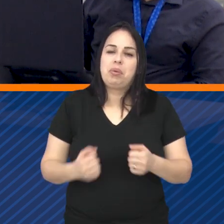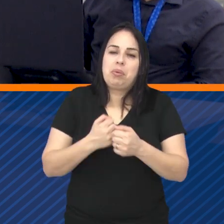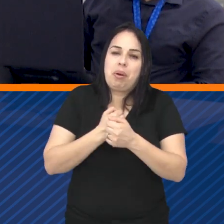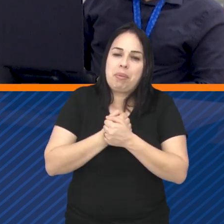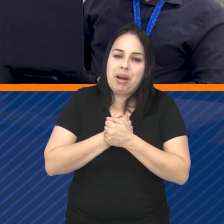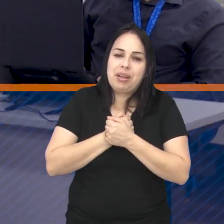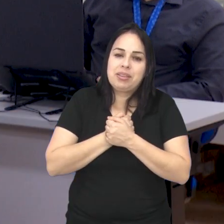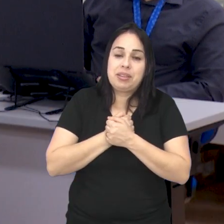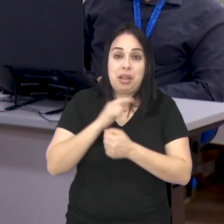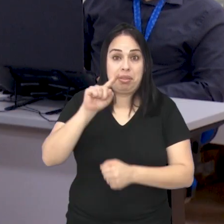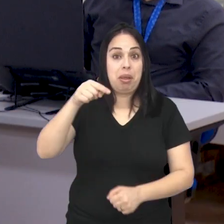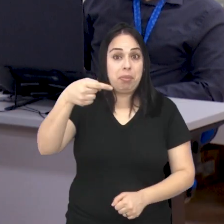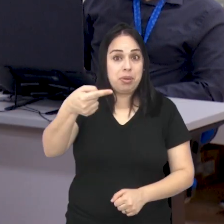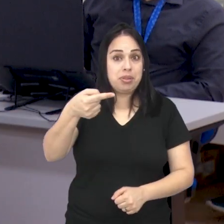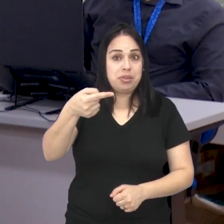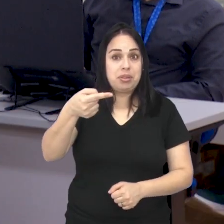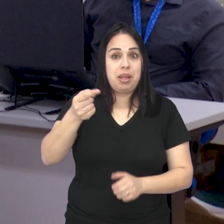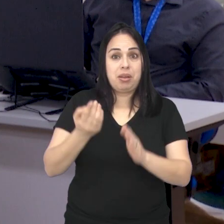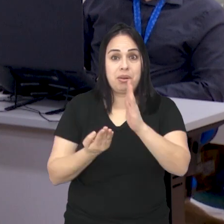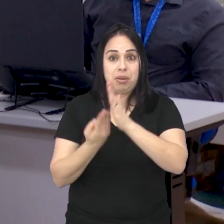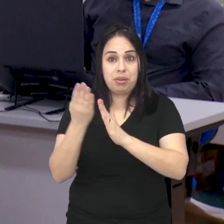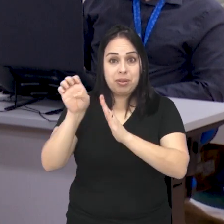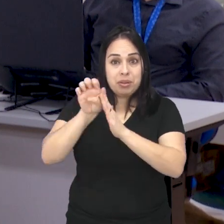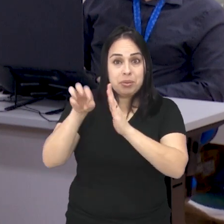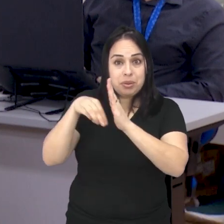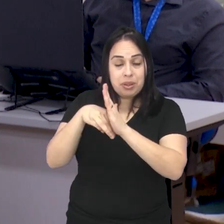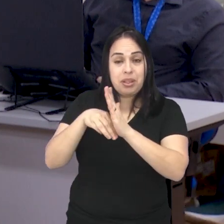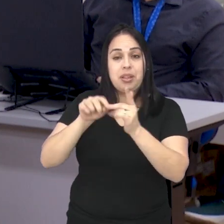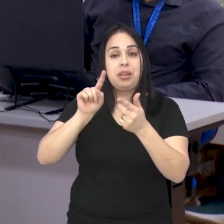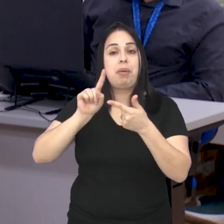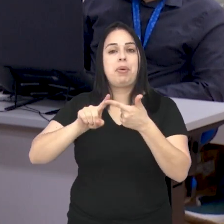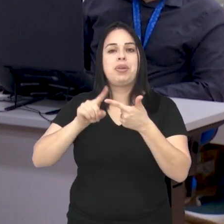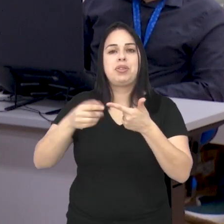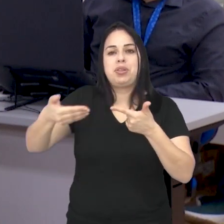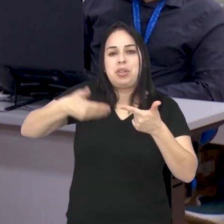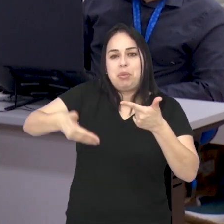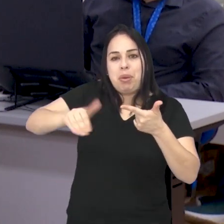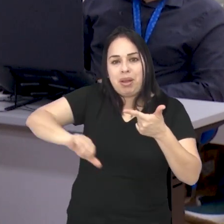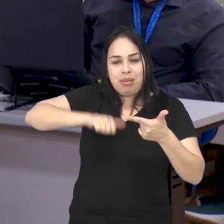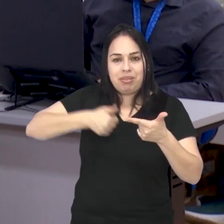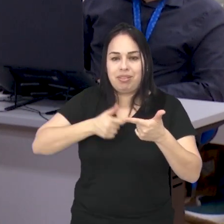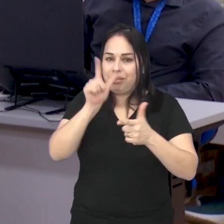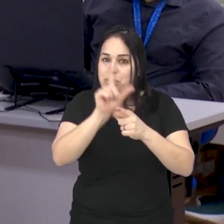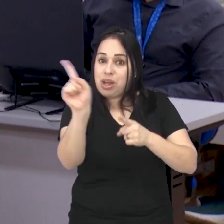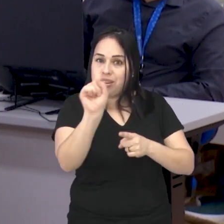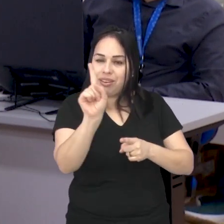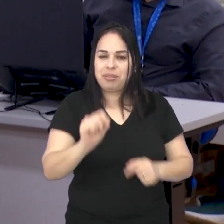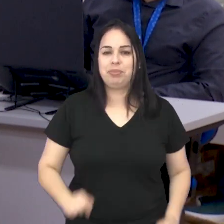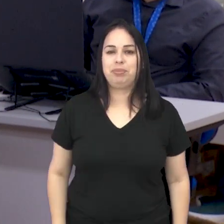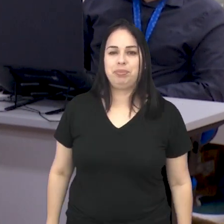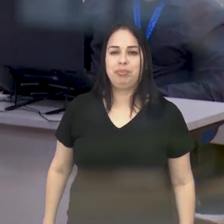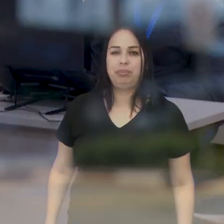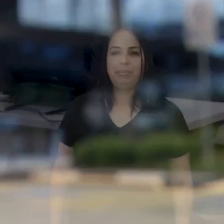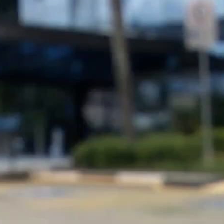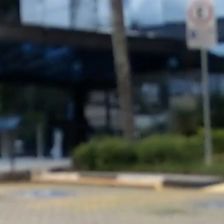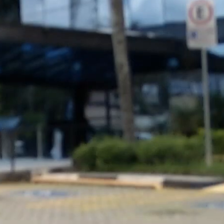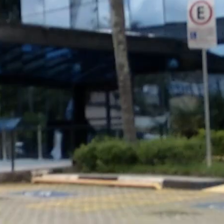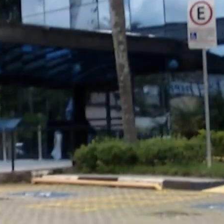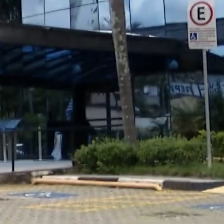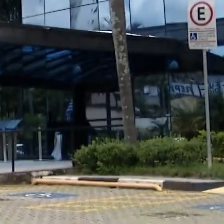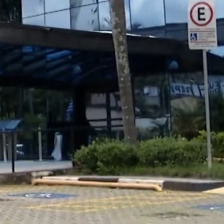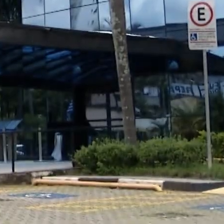Um grande abraço. A seguir tem o Estação Mercado e logo depois o programa de Bem com Você. Então, não sai daí. Até mais.